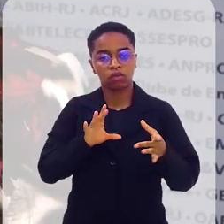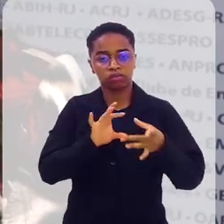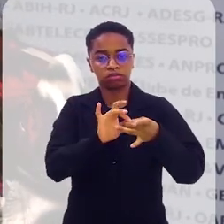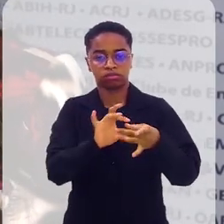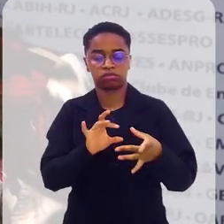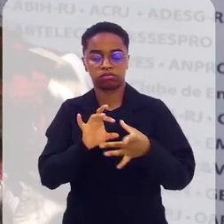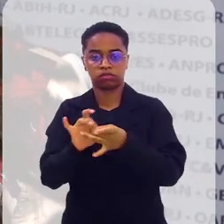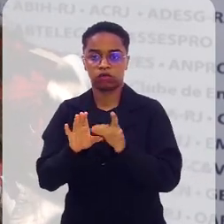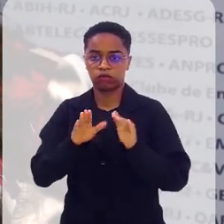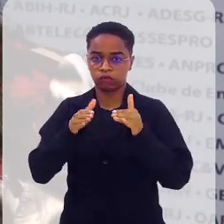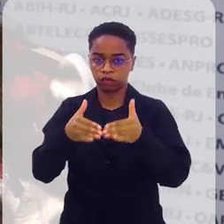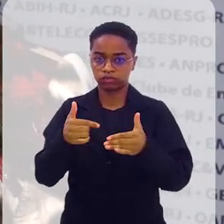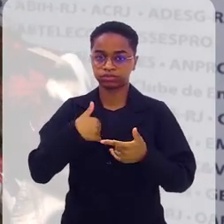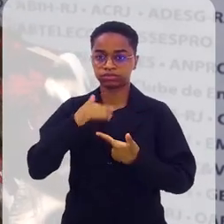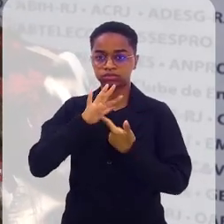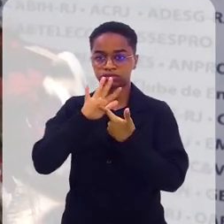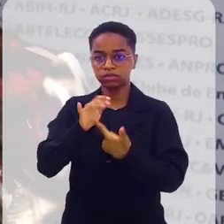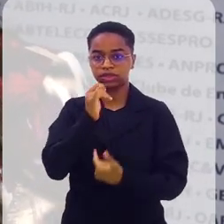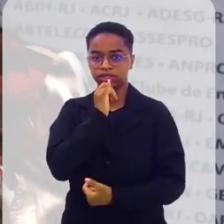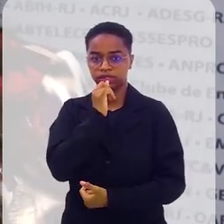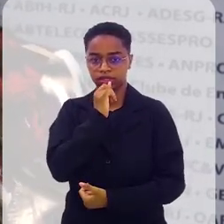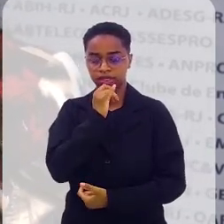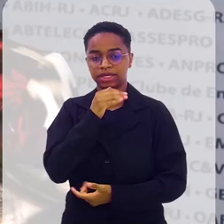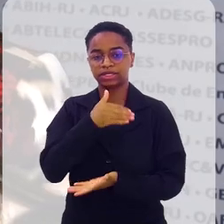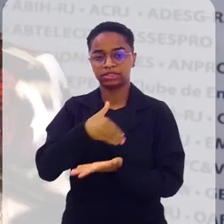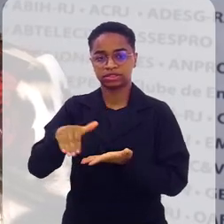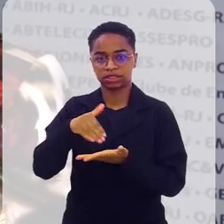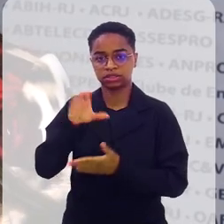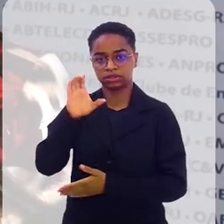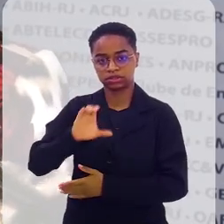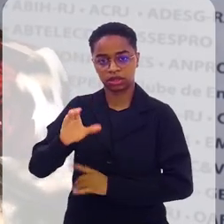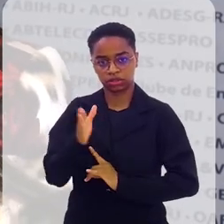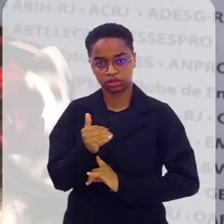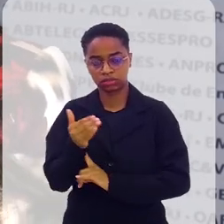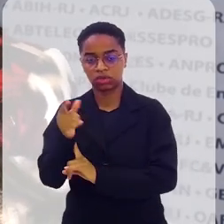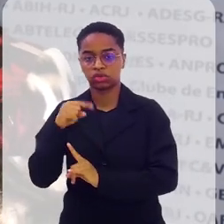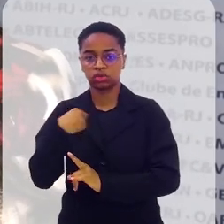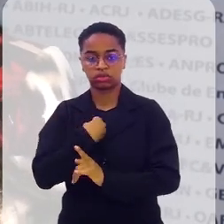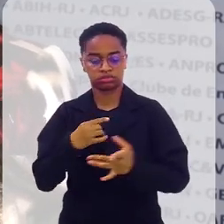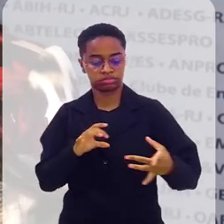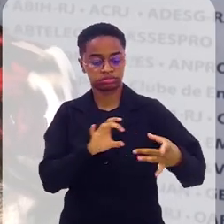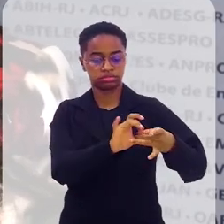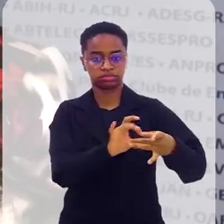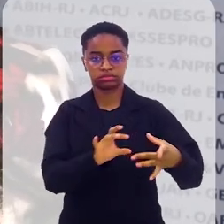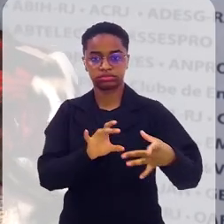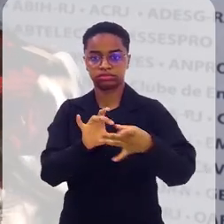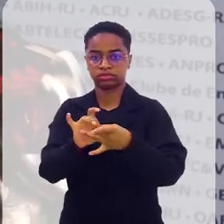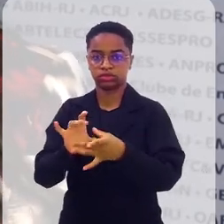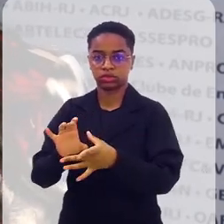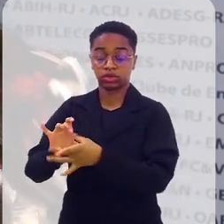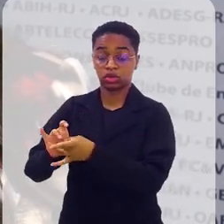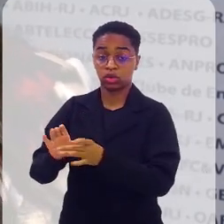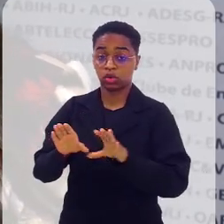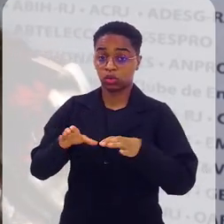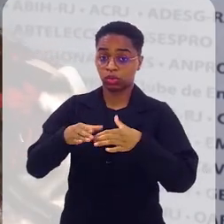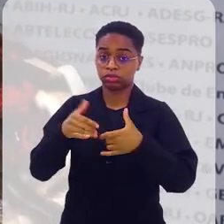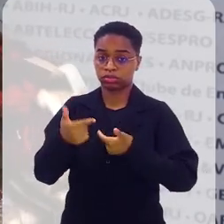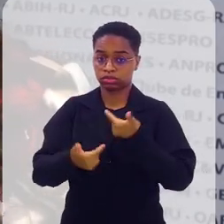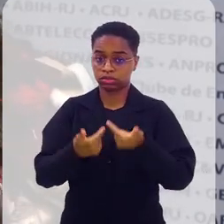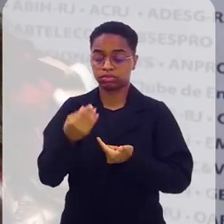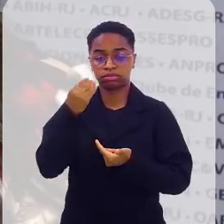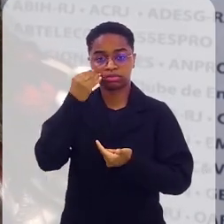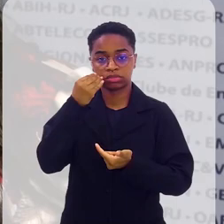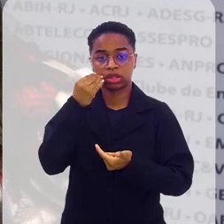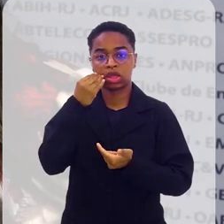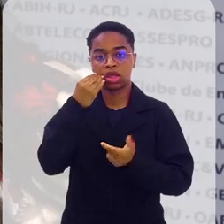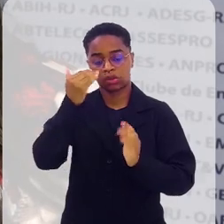integrando, eu trago o exemplo da Secretaria de Ciência e Tecnologia, a gente já integra o grupo de trabalho para a regulamentação de